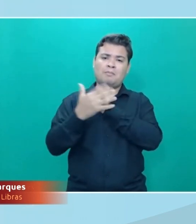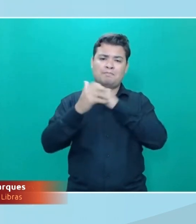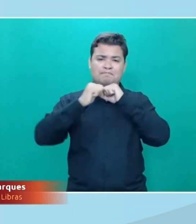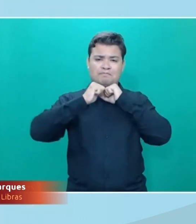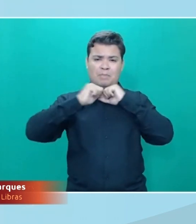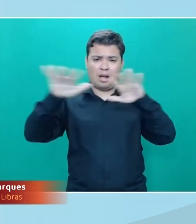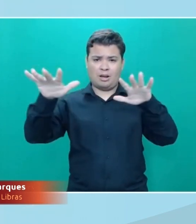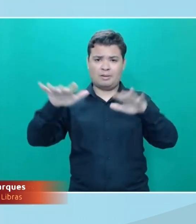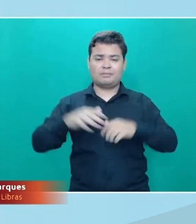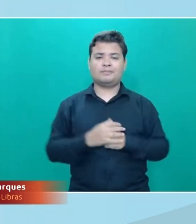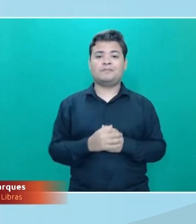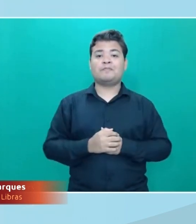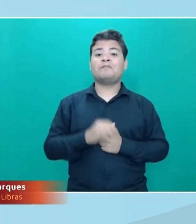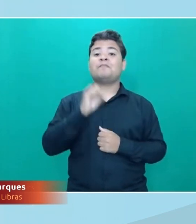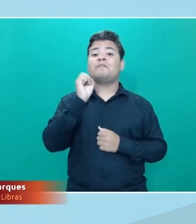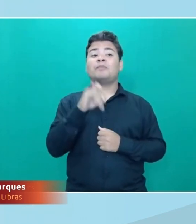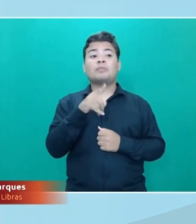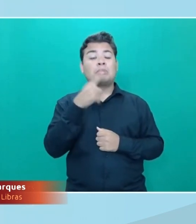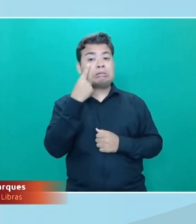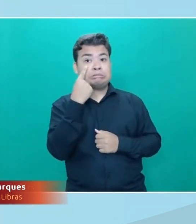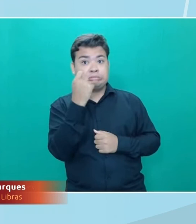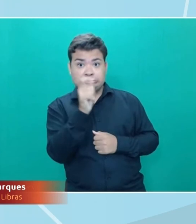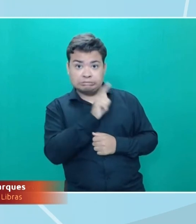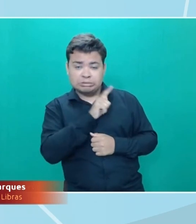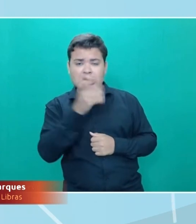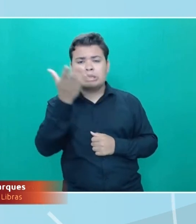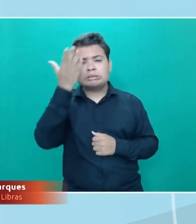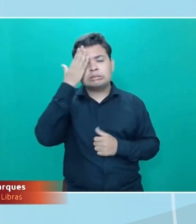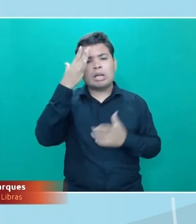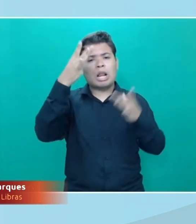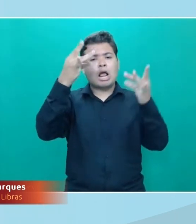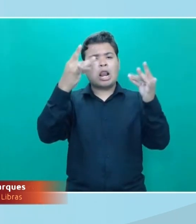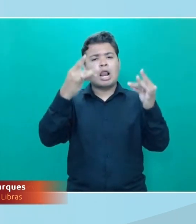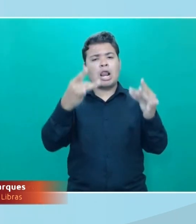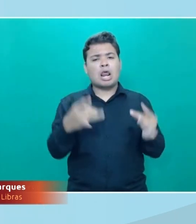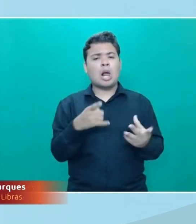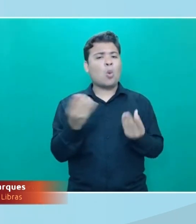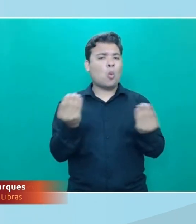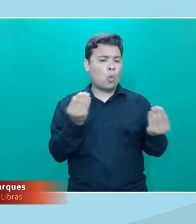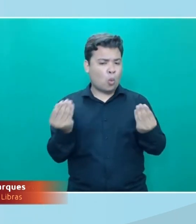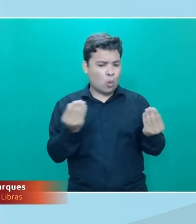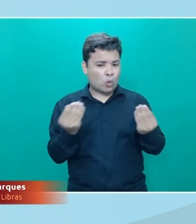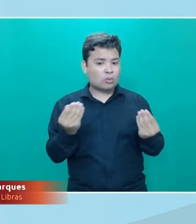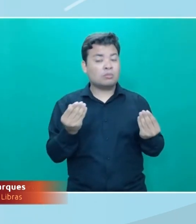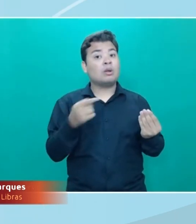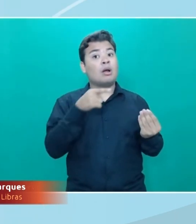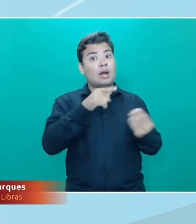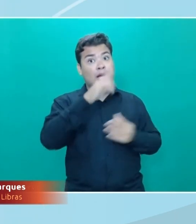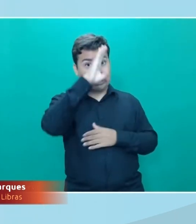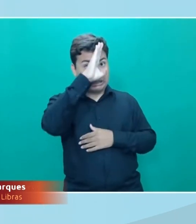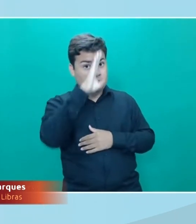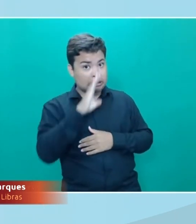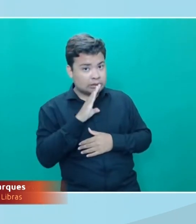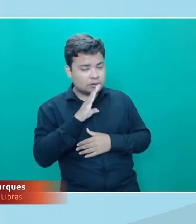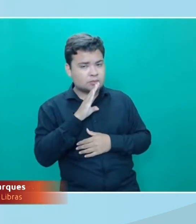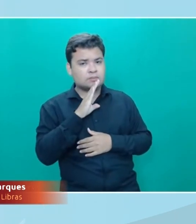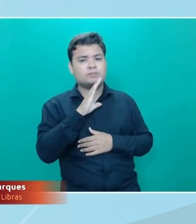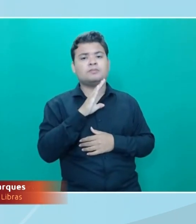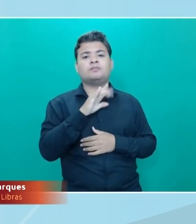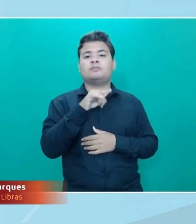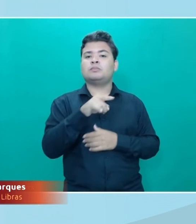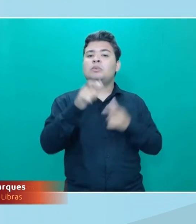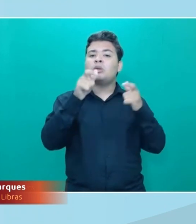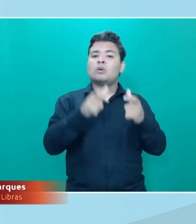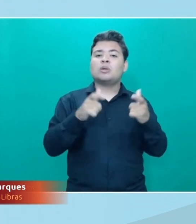Então, se você estiver interessado em saber um pouco mais, né, dessas atrações, que são todas gratuitas e realizadas em